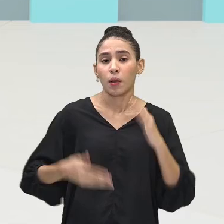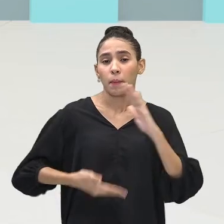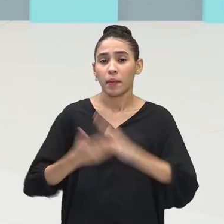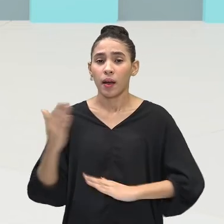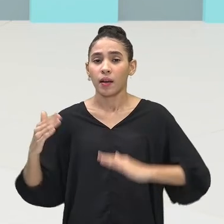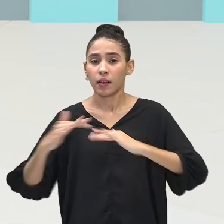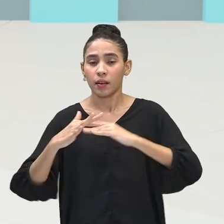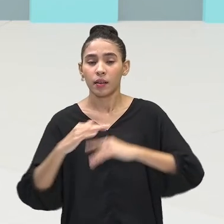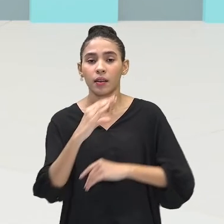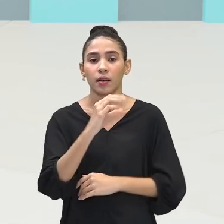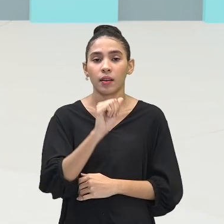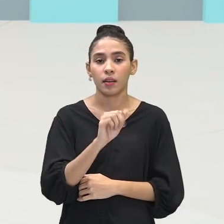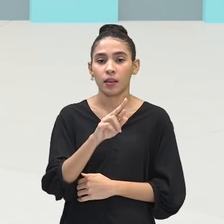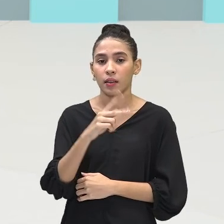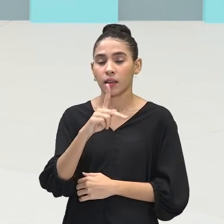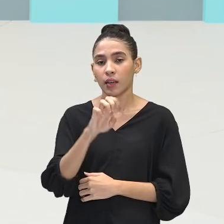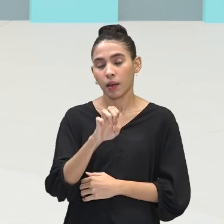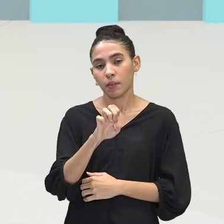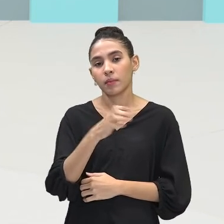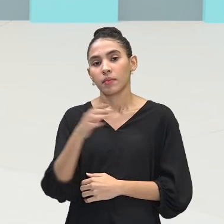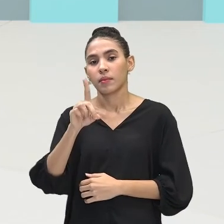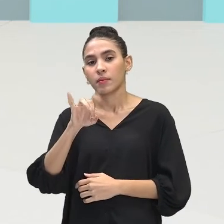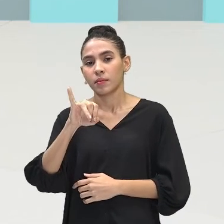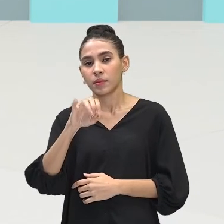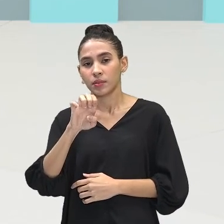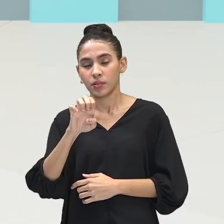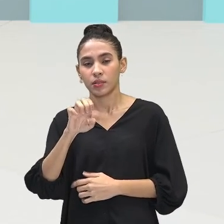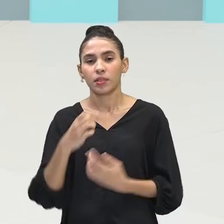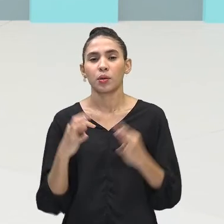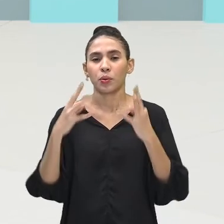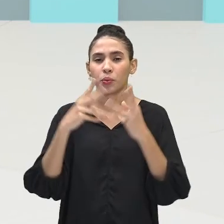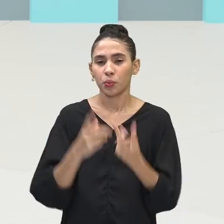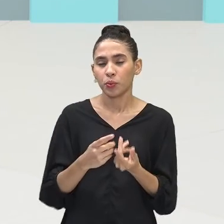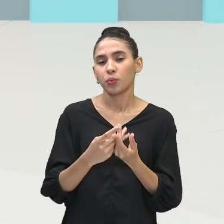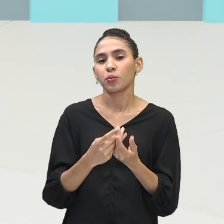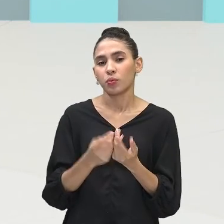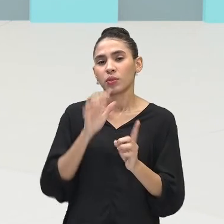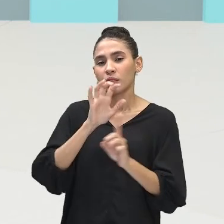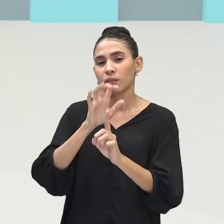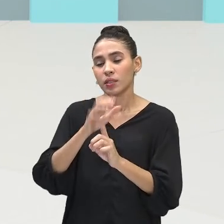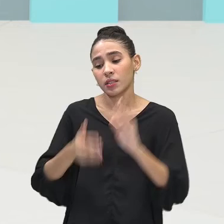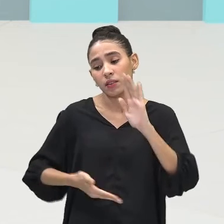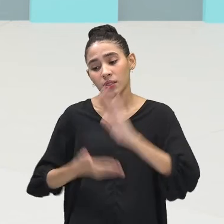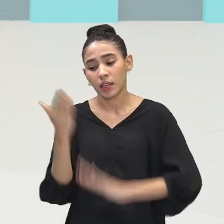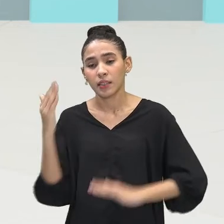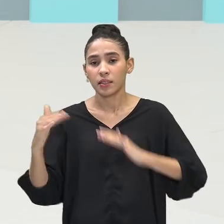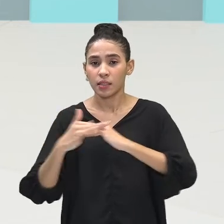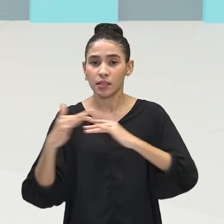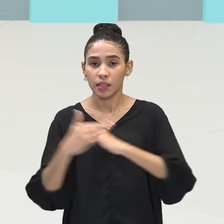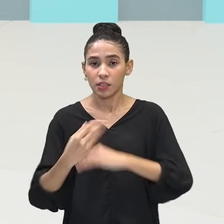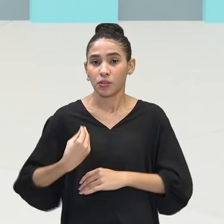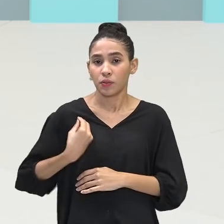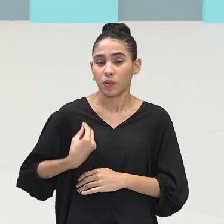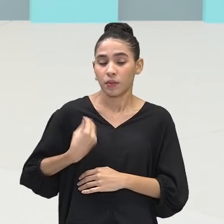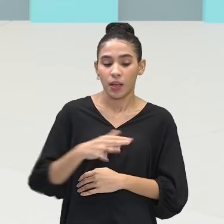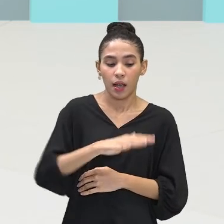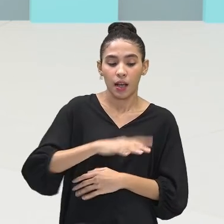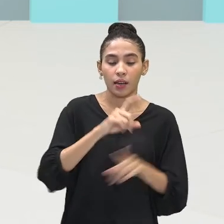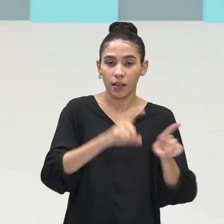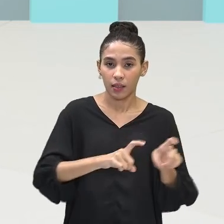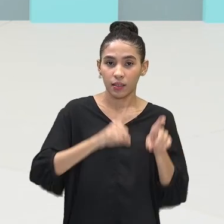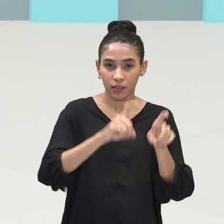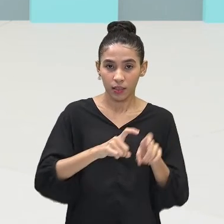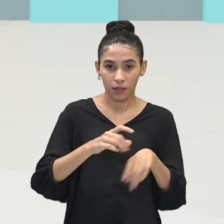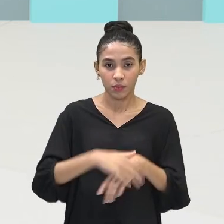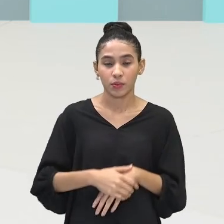carpe diem. Tudo isso vai indicar que eu preciso sair da cidade, viver no campo e viver o agora, não é? Um lugar